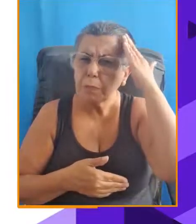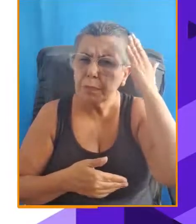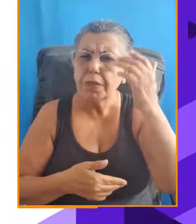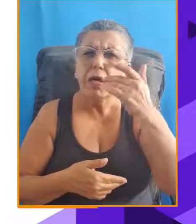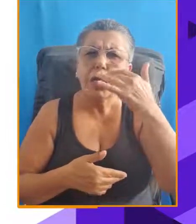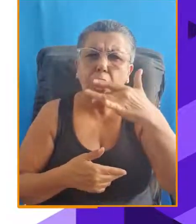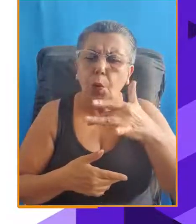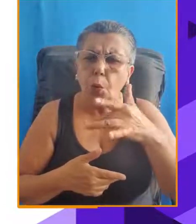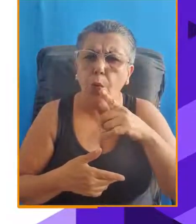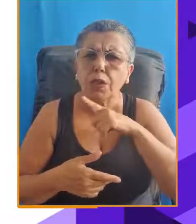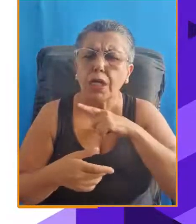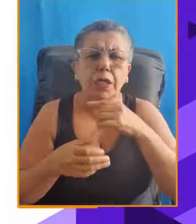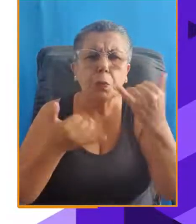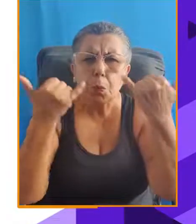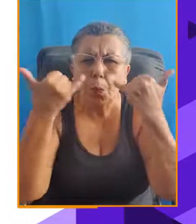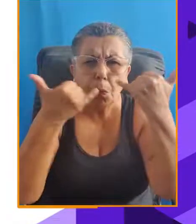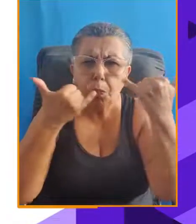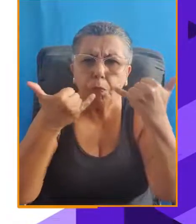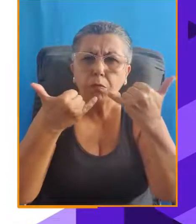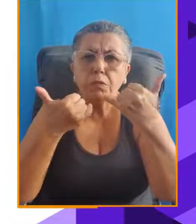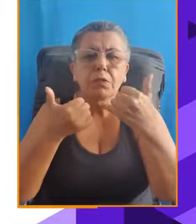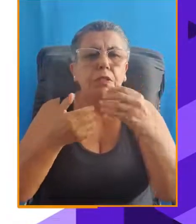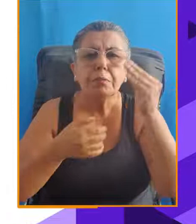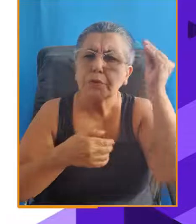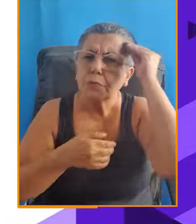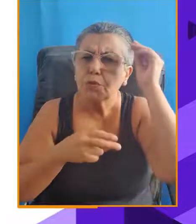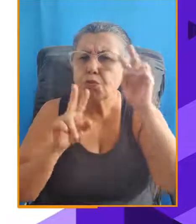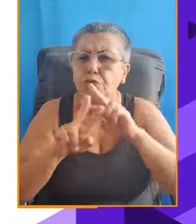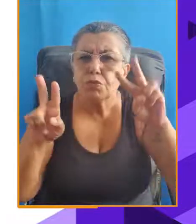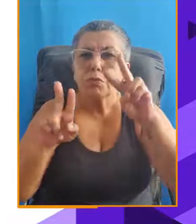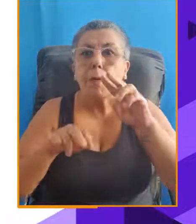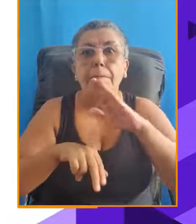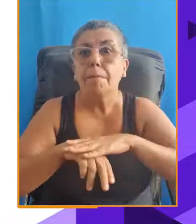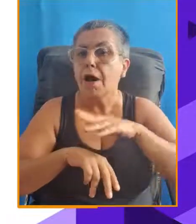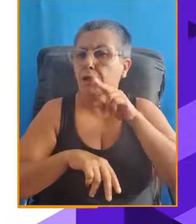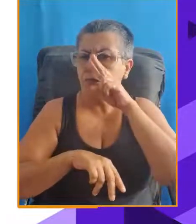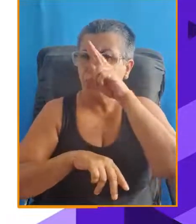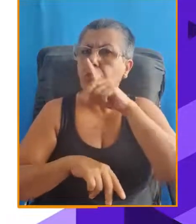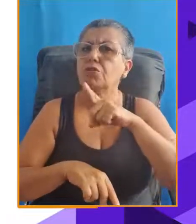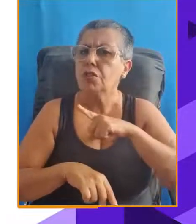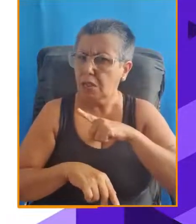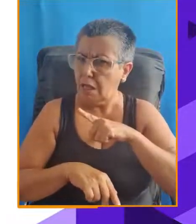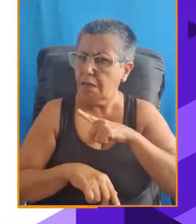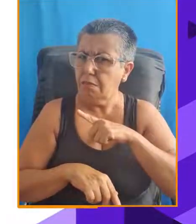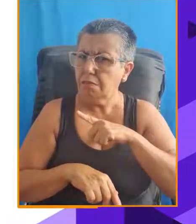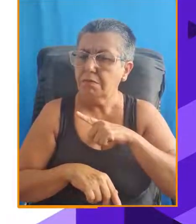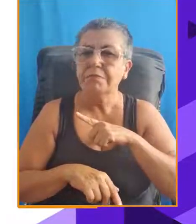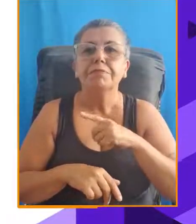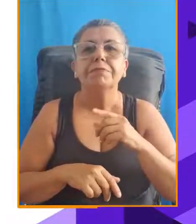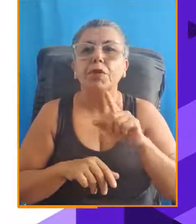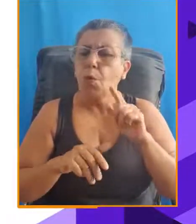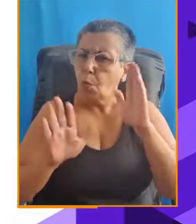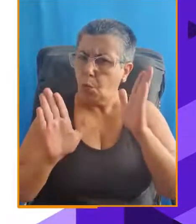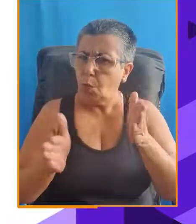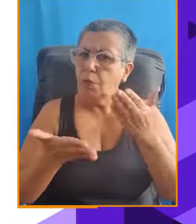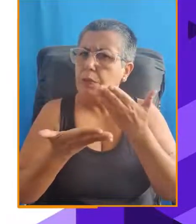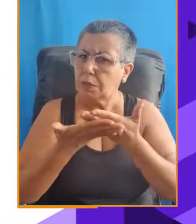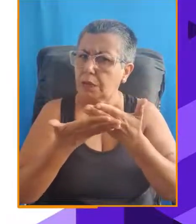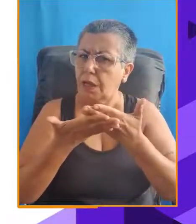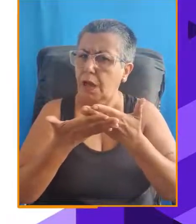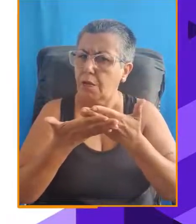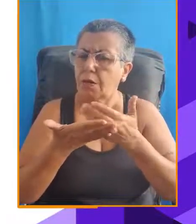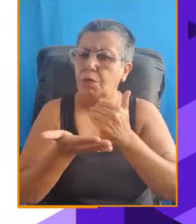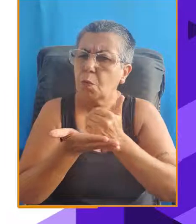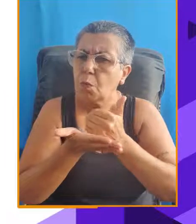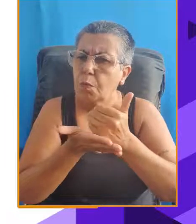está impregnada de informações e é uma das experiências visuais mais fortes que temos? Nessa videoaula, vamos fazer